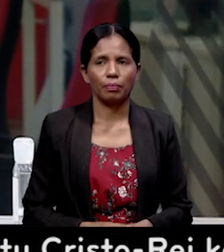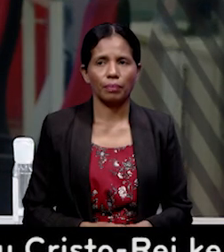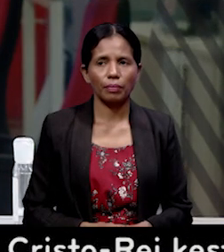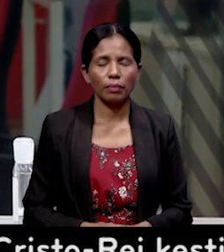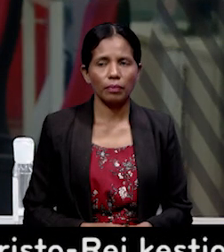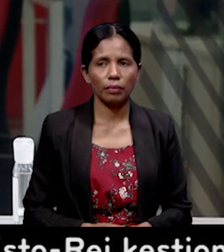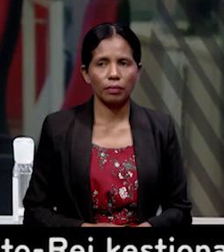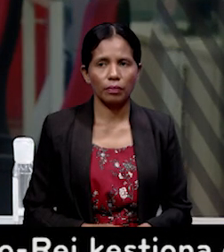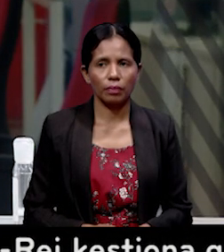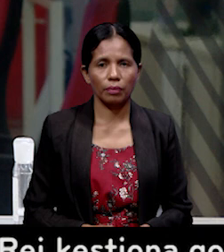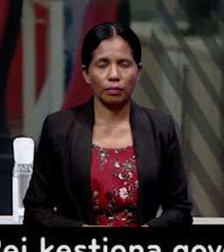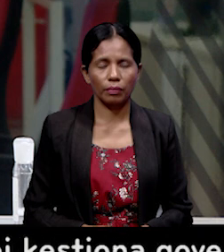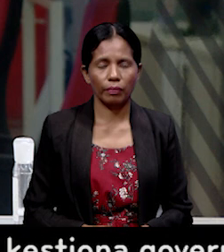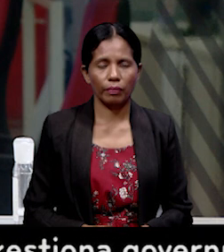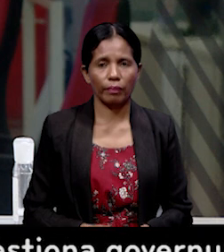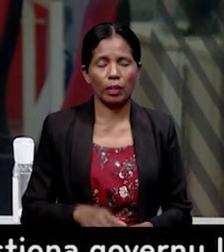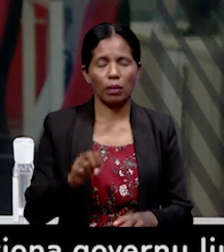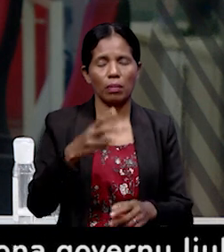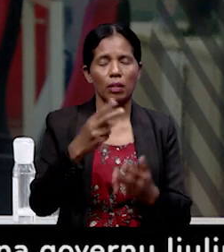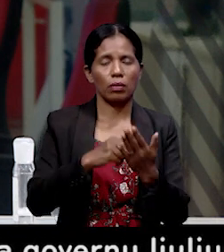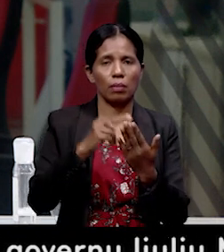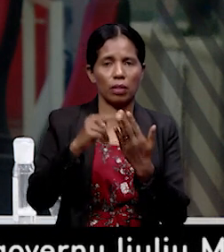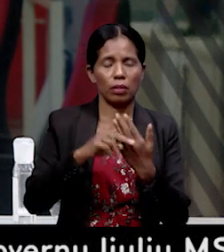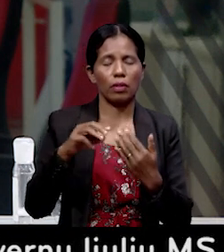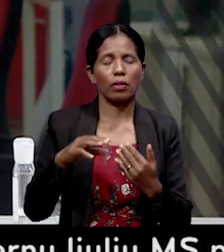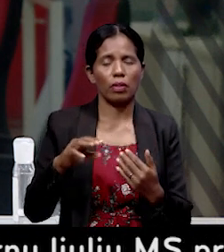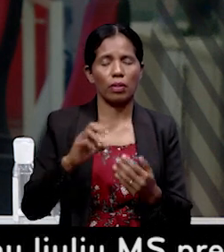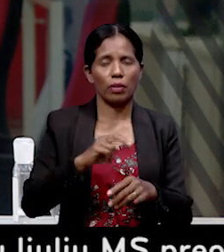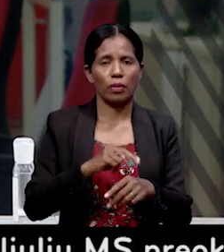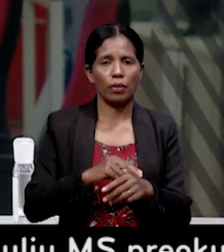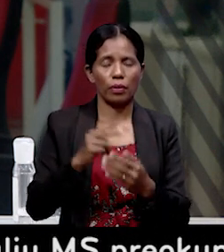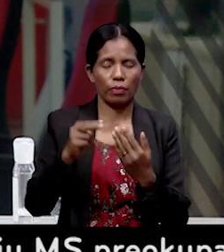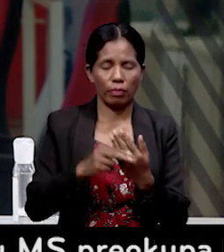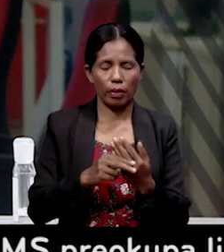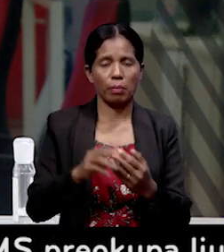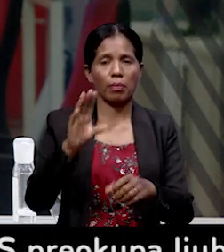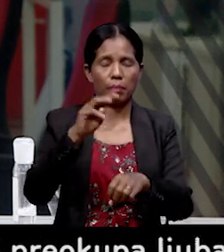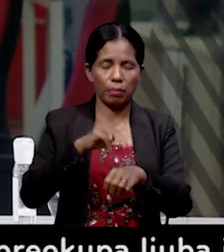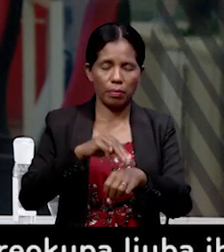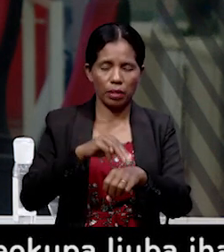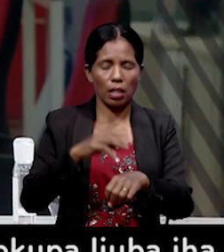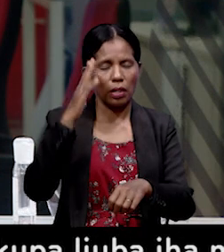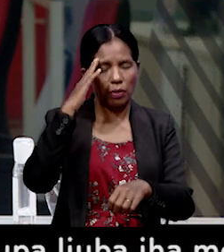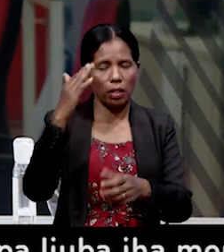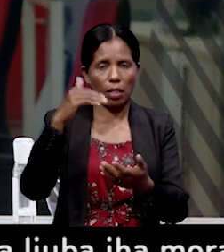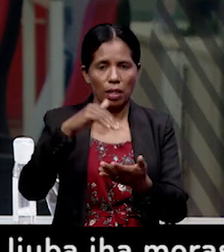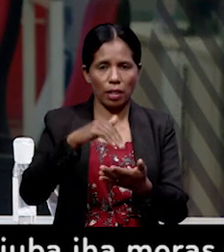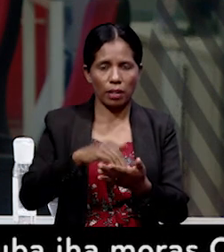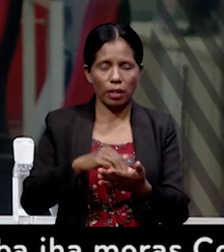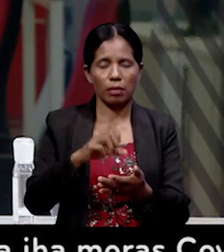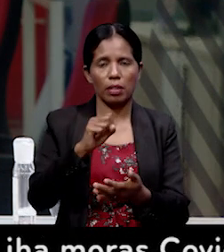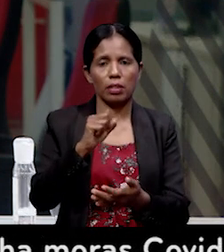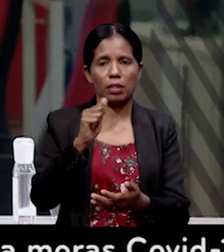Geração 12 de novembro, halo reflexão no missa agradecimento, Rodiano Henriquez, saudoso